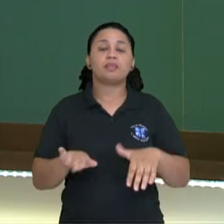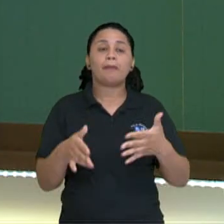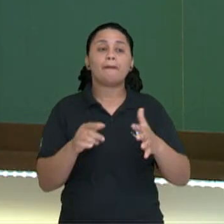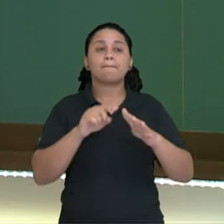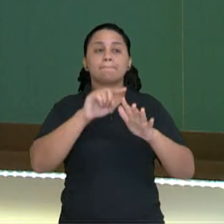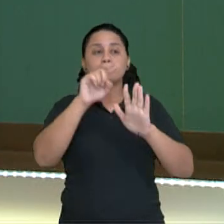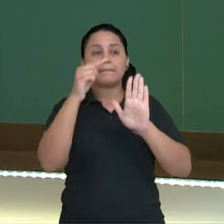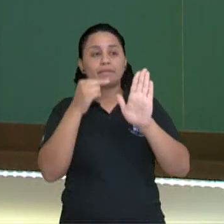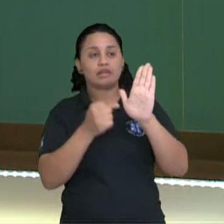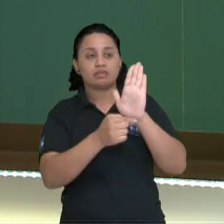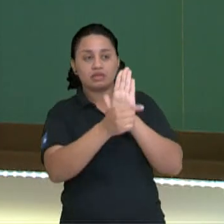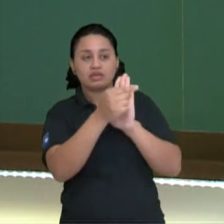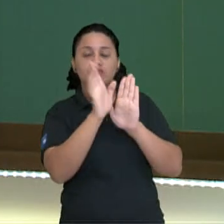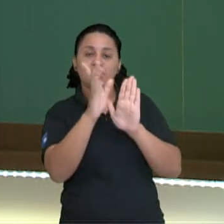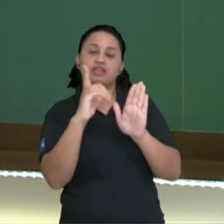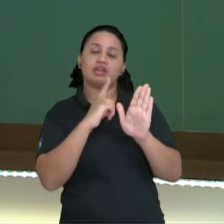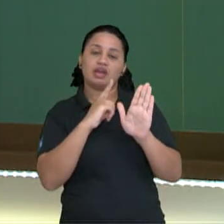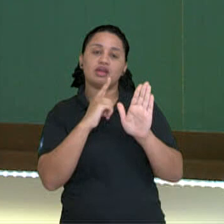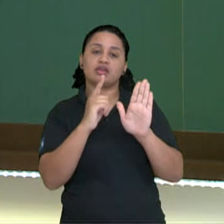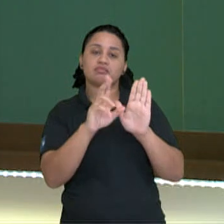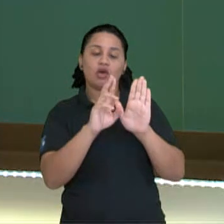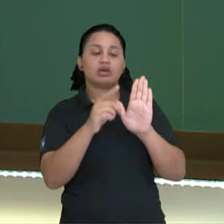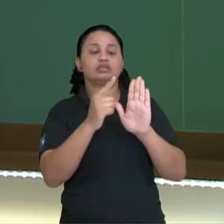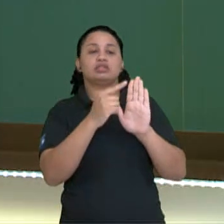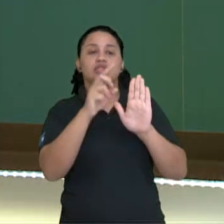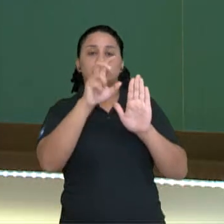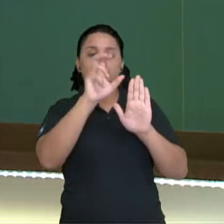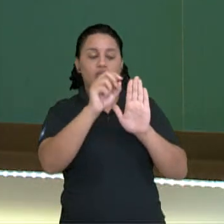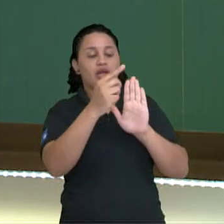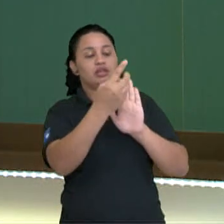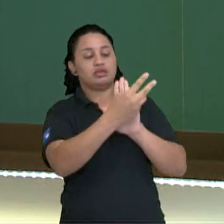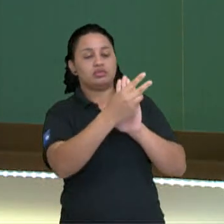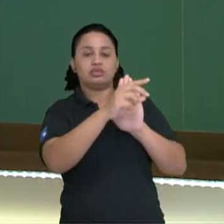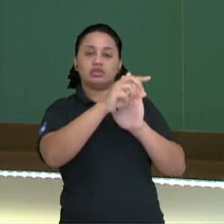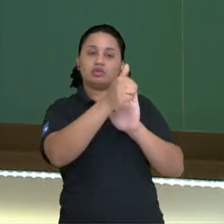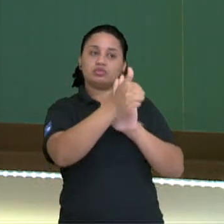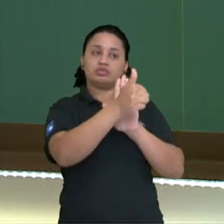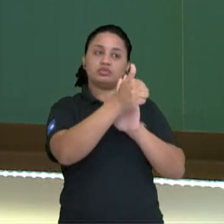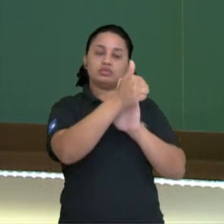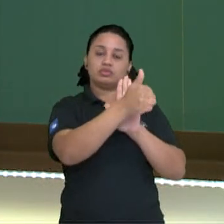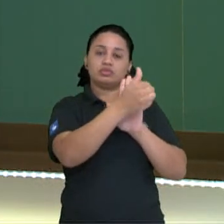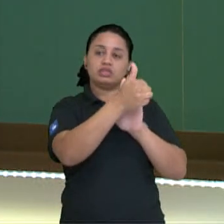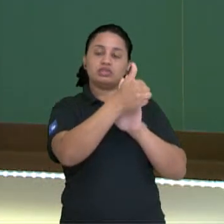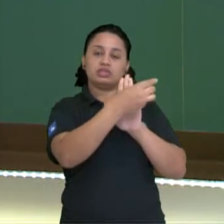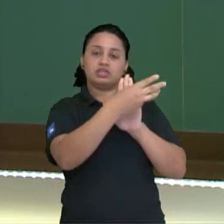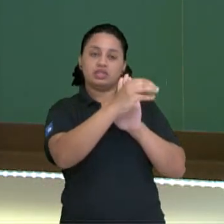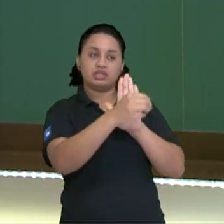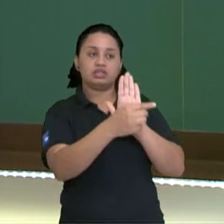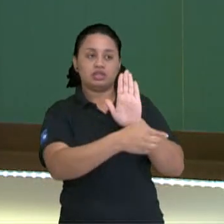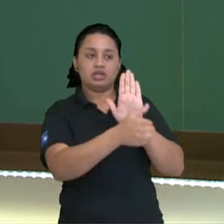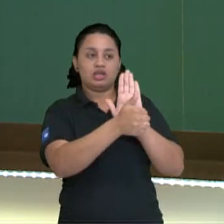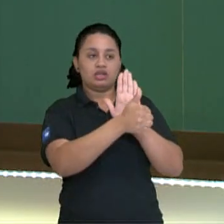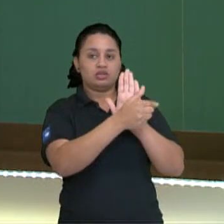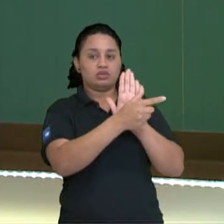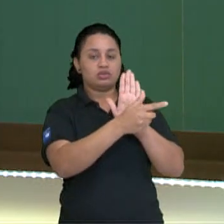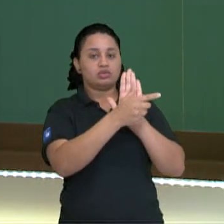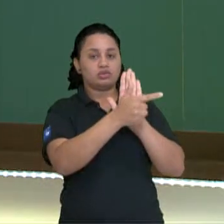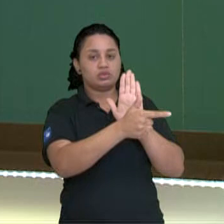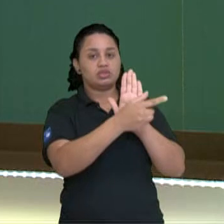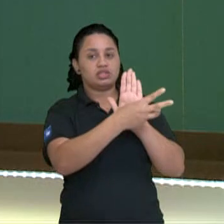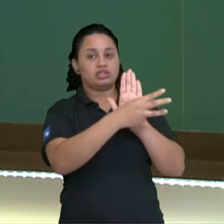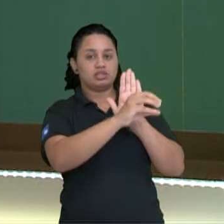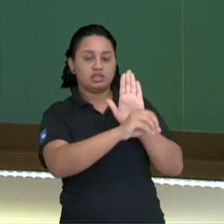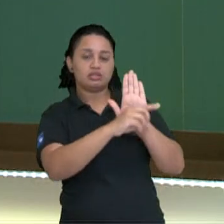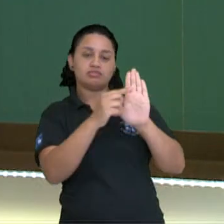demais quadrantes, já como resposta, 130 graus no segundo quadrante, 230 graus no terceiro quadrante.